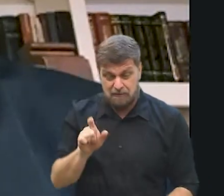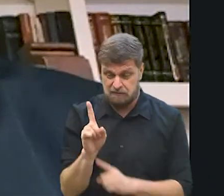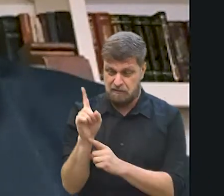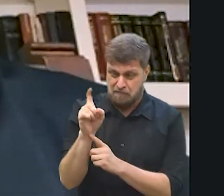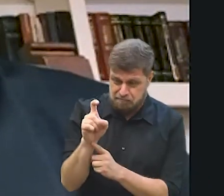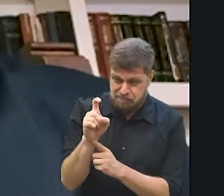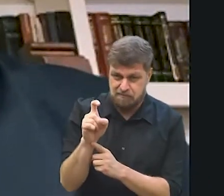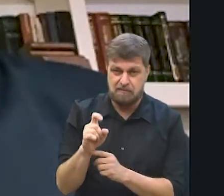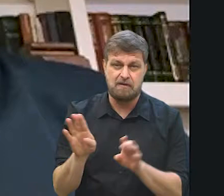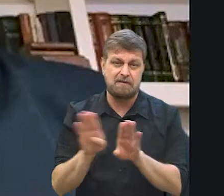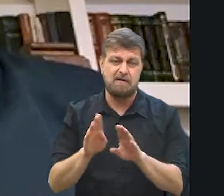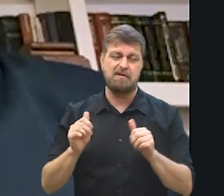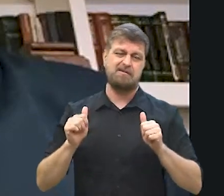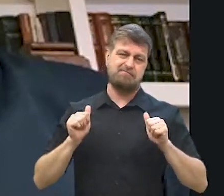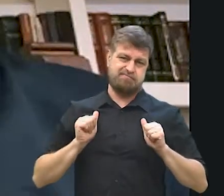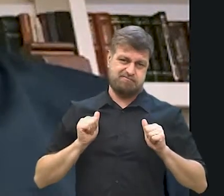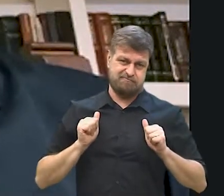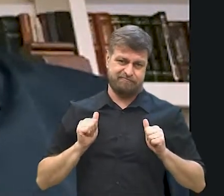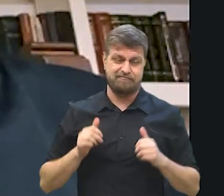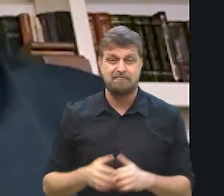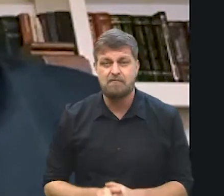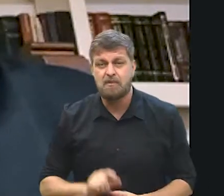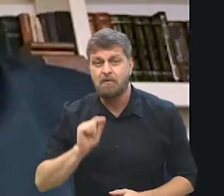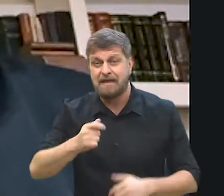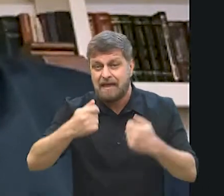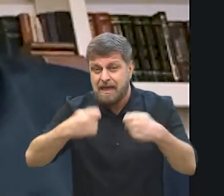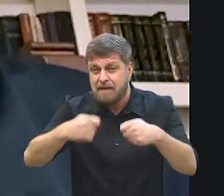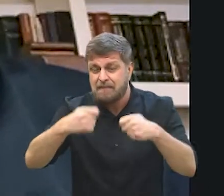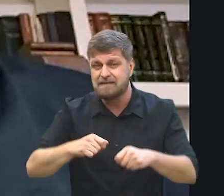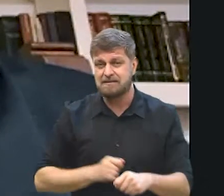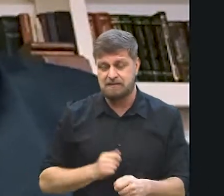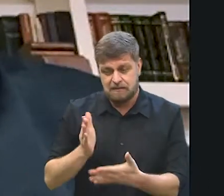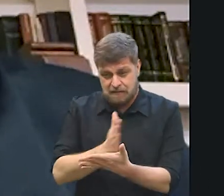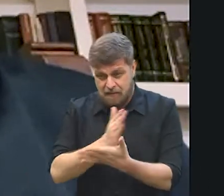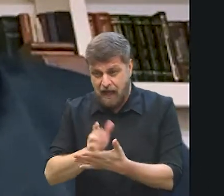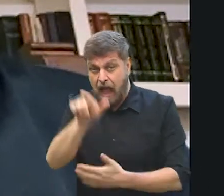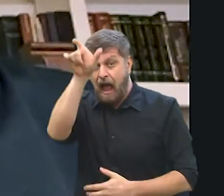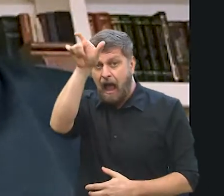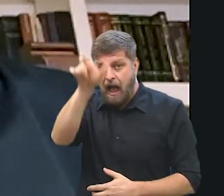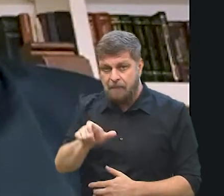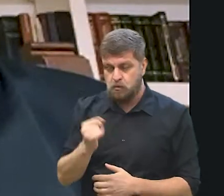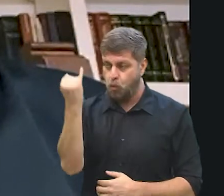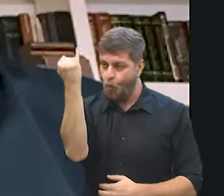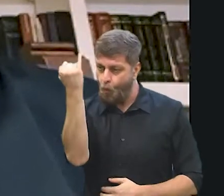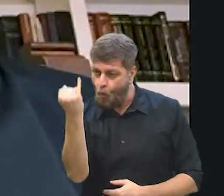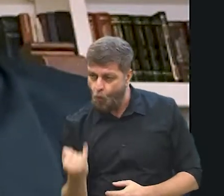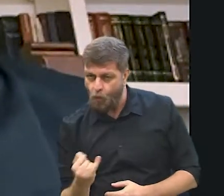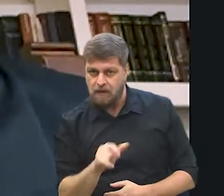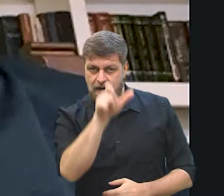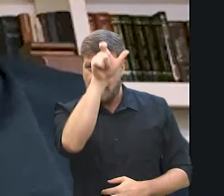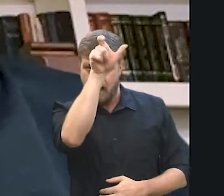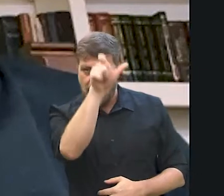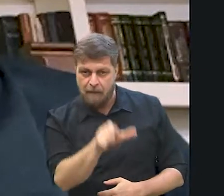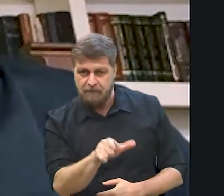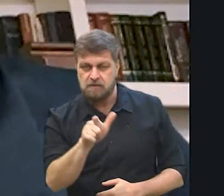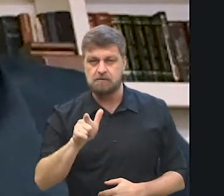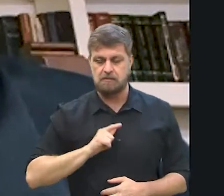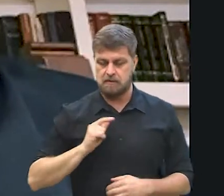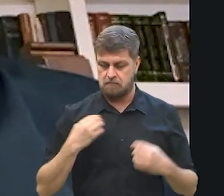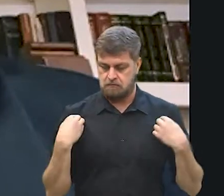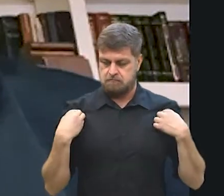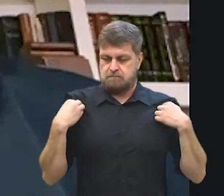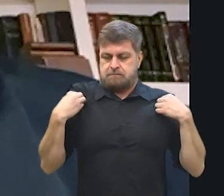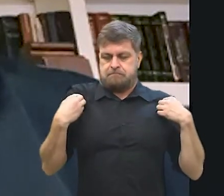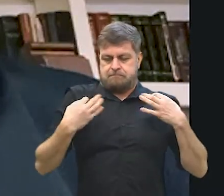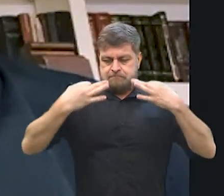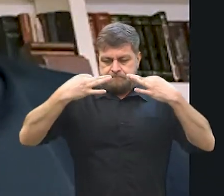inatividade. O que se deve levar em consideração é o tipo da pessoa. Se a pessoa é magra, tem uma boa